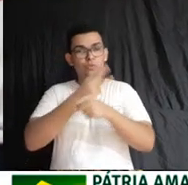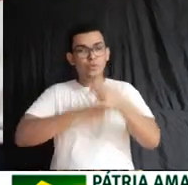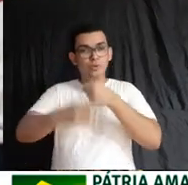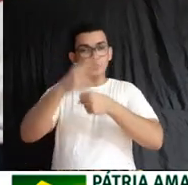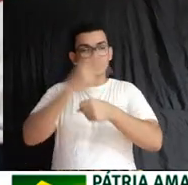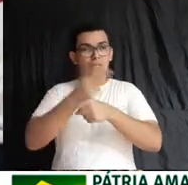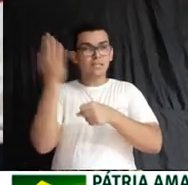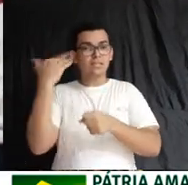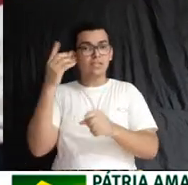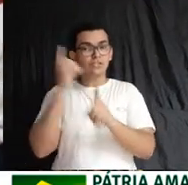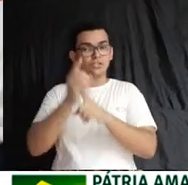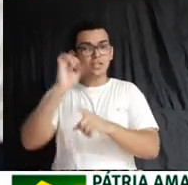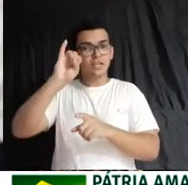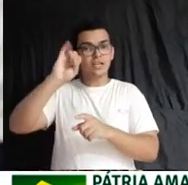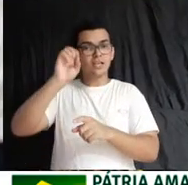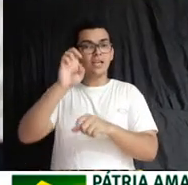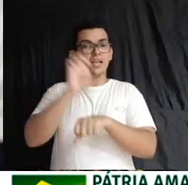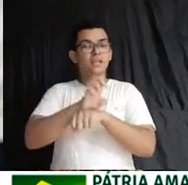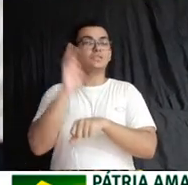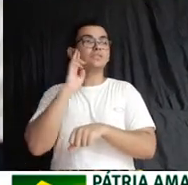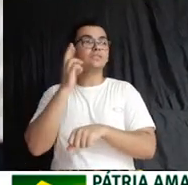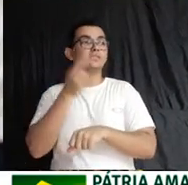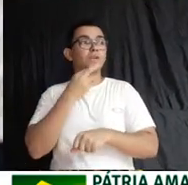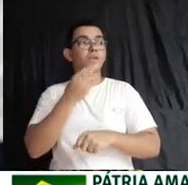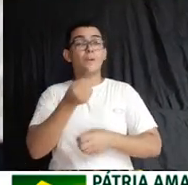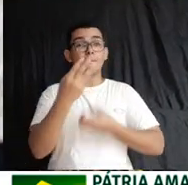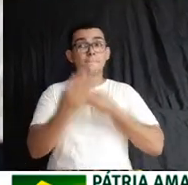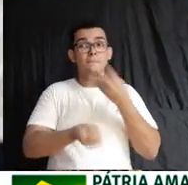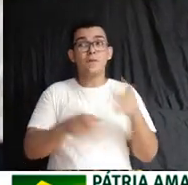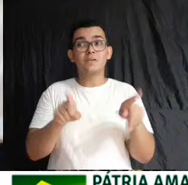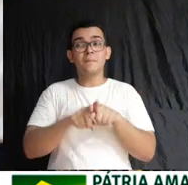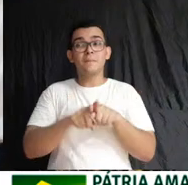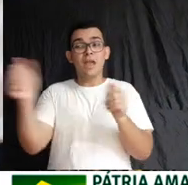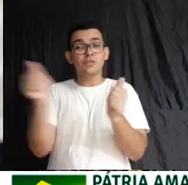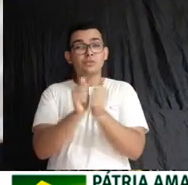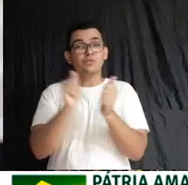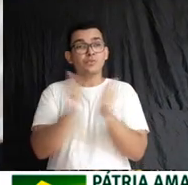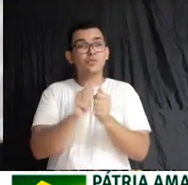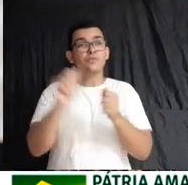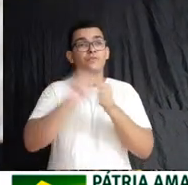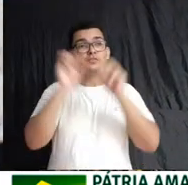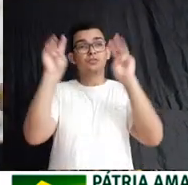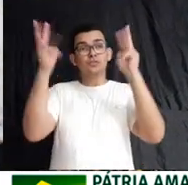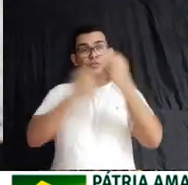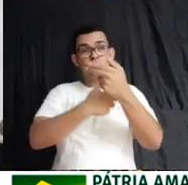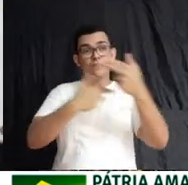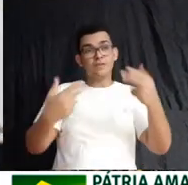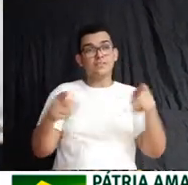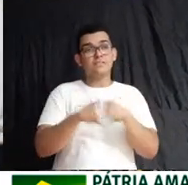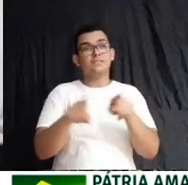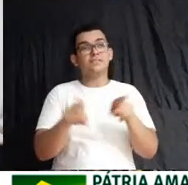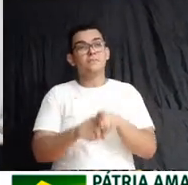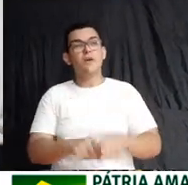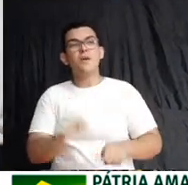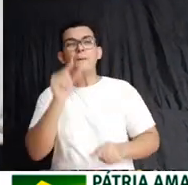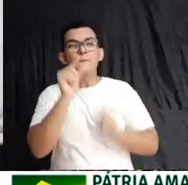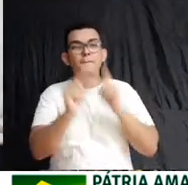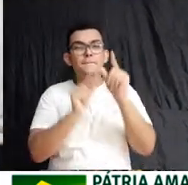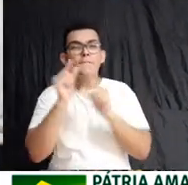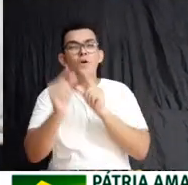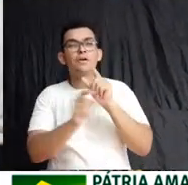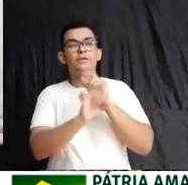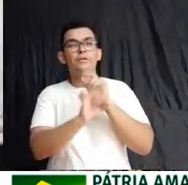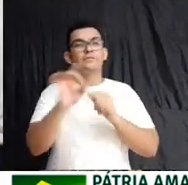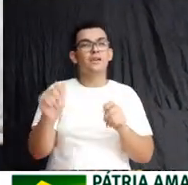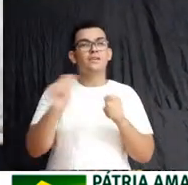bem, gente boa demais e que estão na luta comigo. E a gente vai fazer um pouquinho aqui. Um pouquinho de cada coisa, tá bom? Que a gente